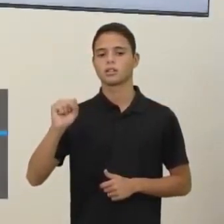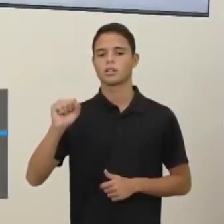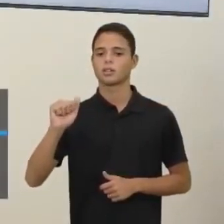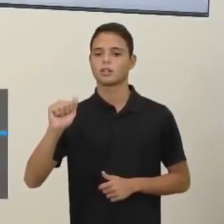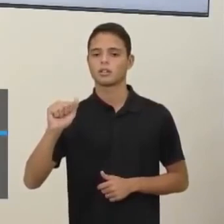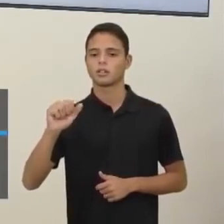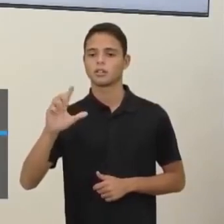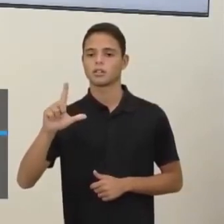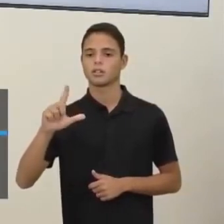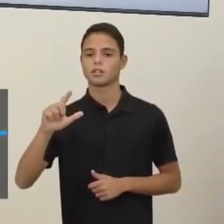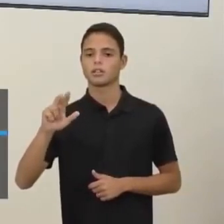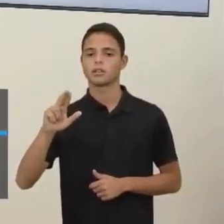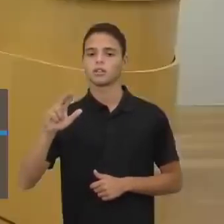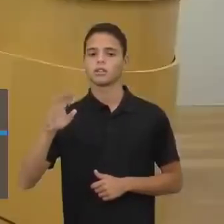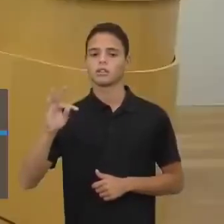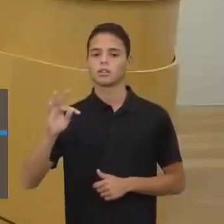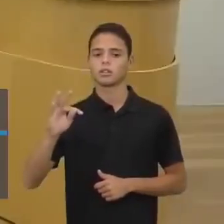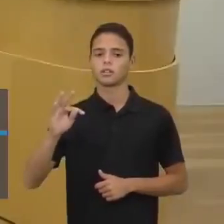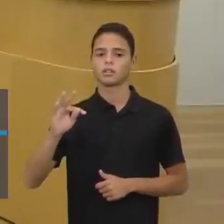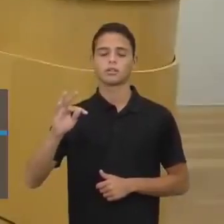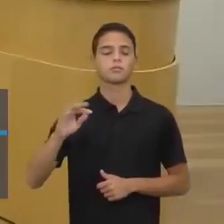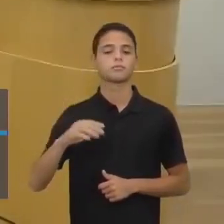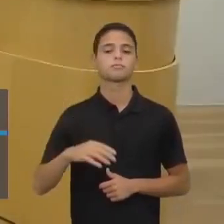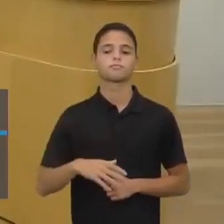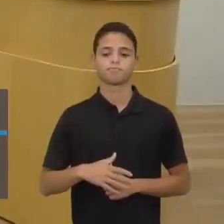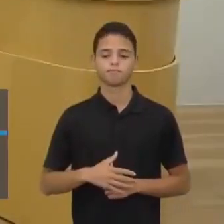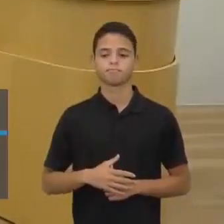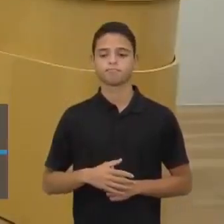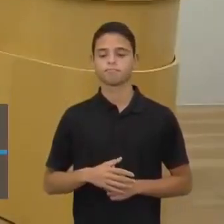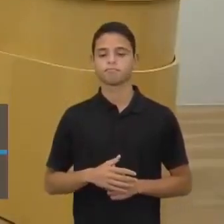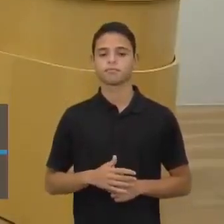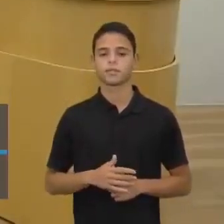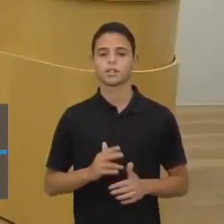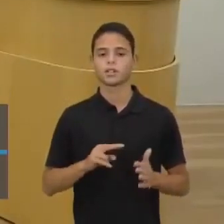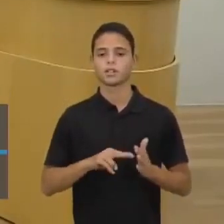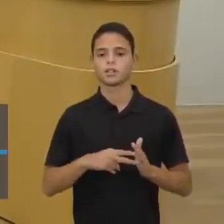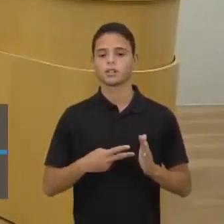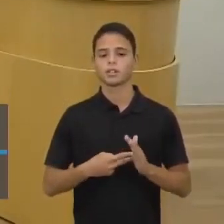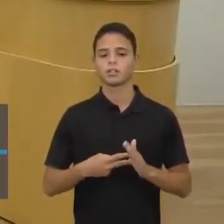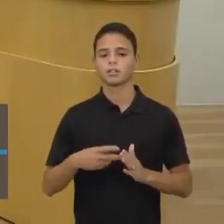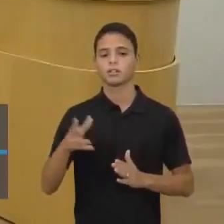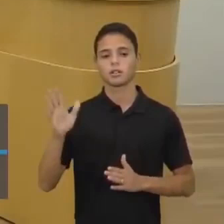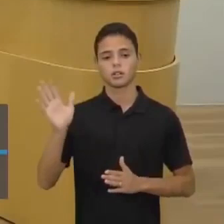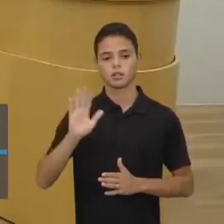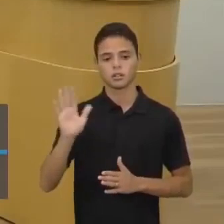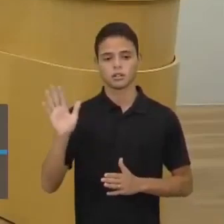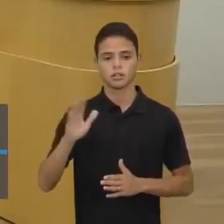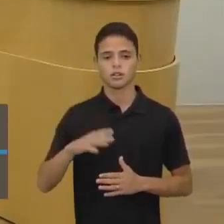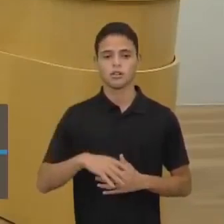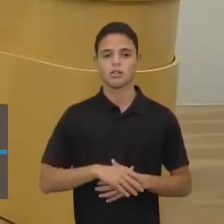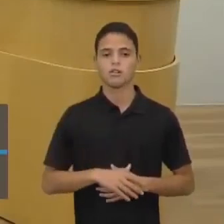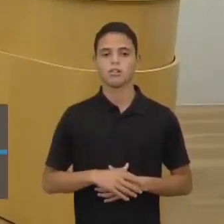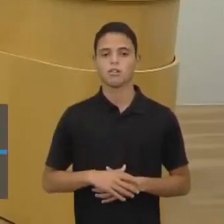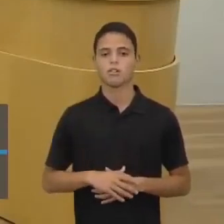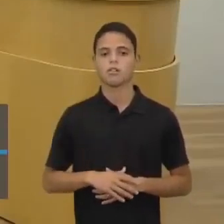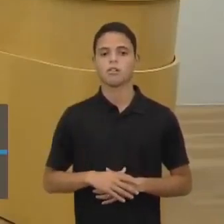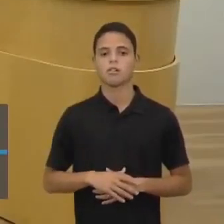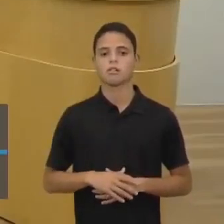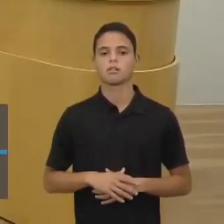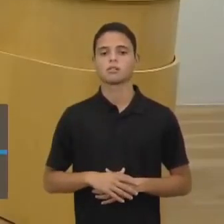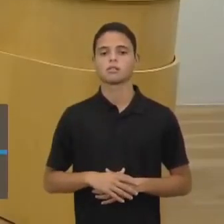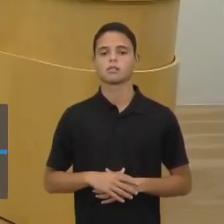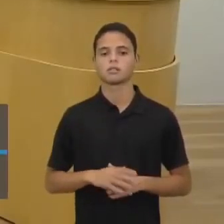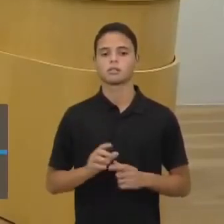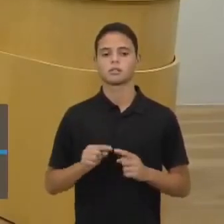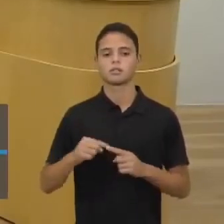Não. É salut. Então, salut, turma. Salut. Então, ó. Diga aí. Salut.